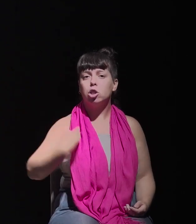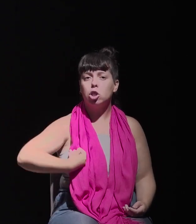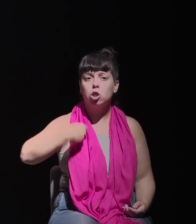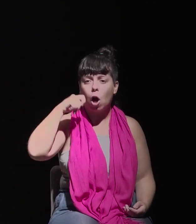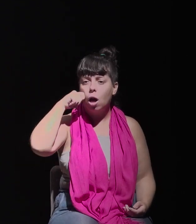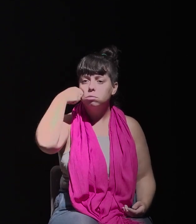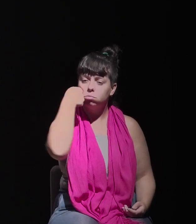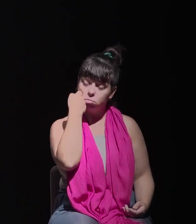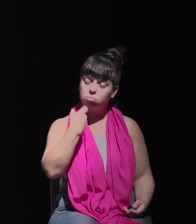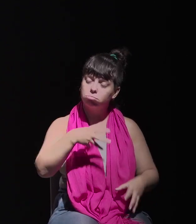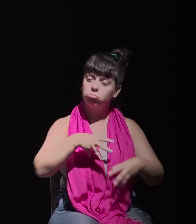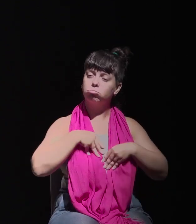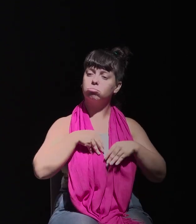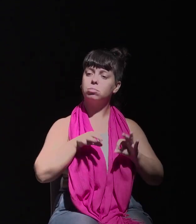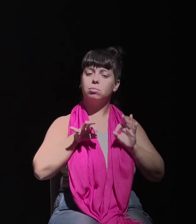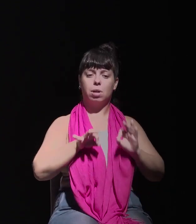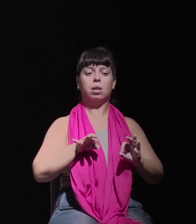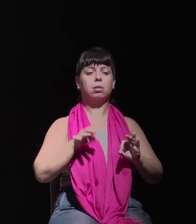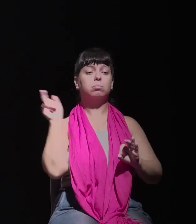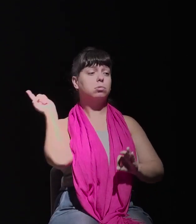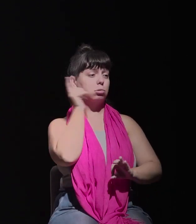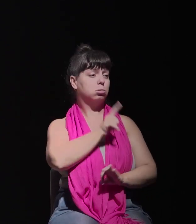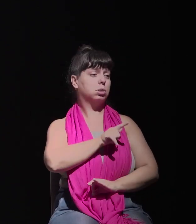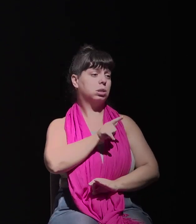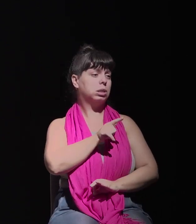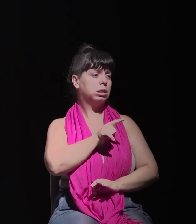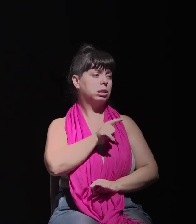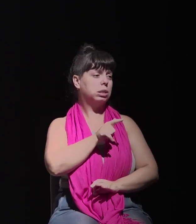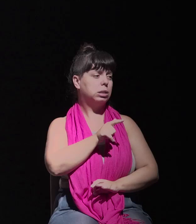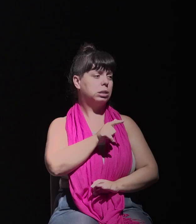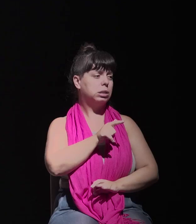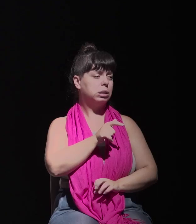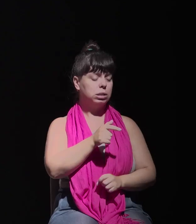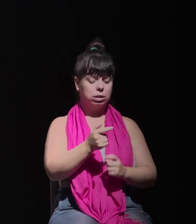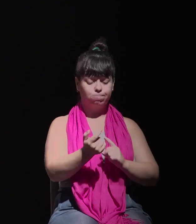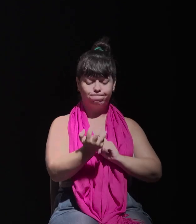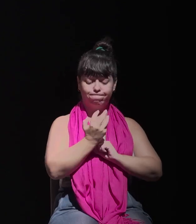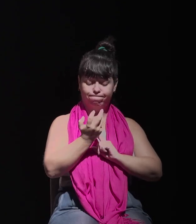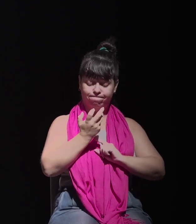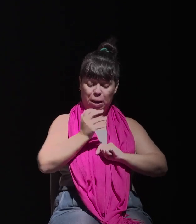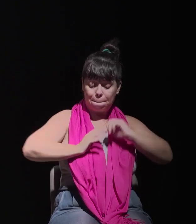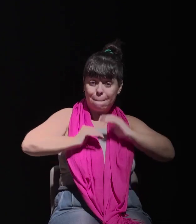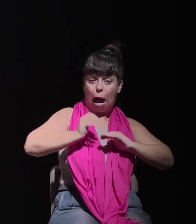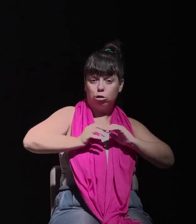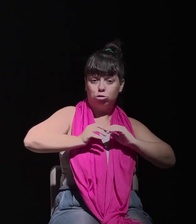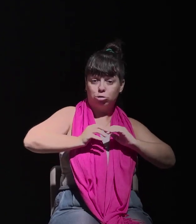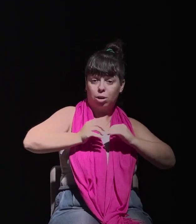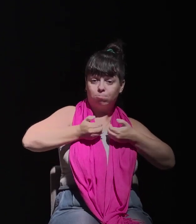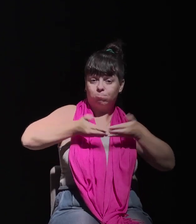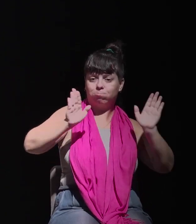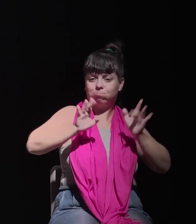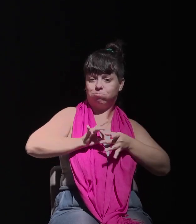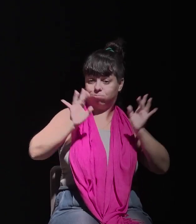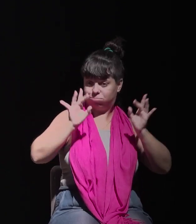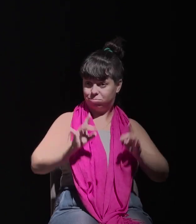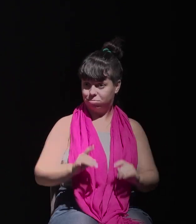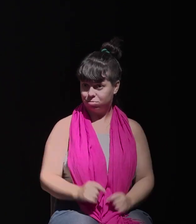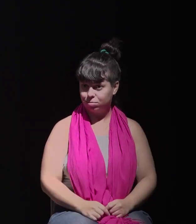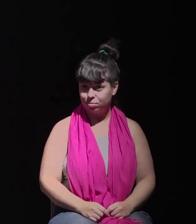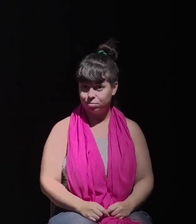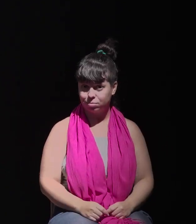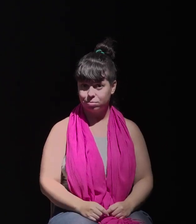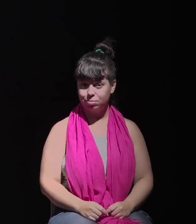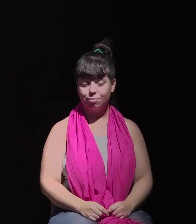fato, servisse e tivesse alguma utilidade na construção de uma prática libertadora. O primeiro ponto